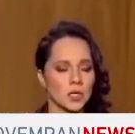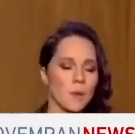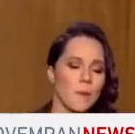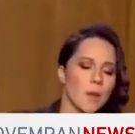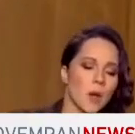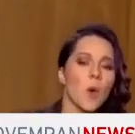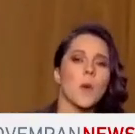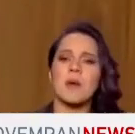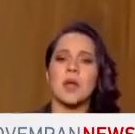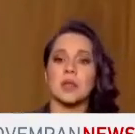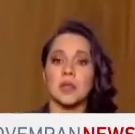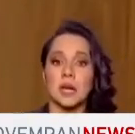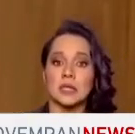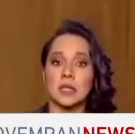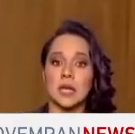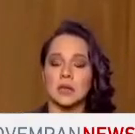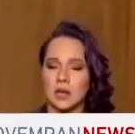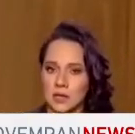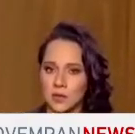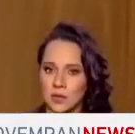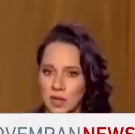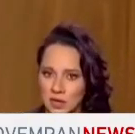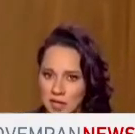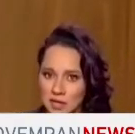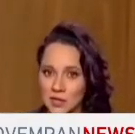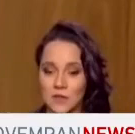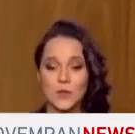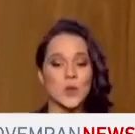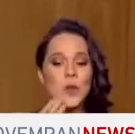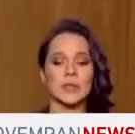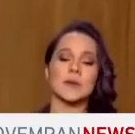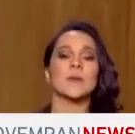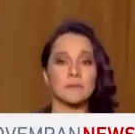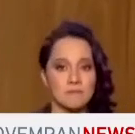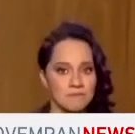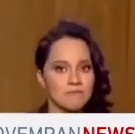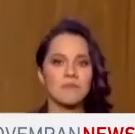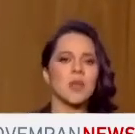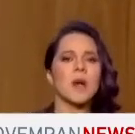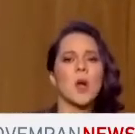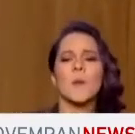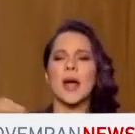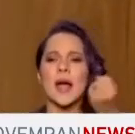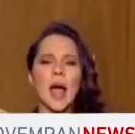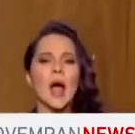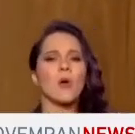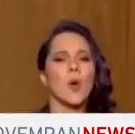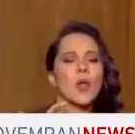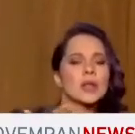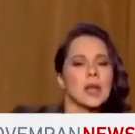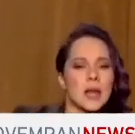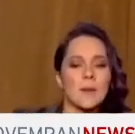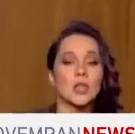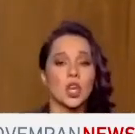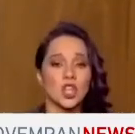Anderson Torres para ir à CPI, se quisesse. Na mesma decisão, o ministro autorizou que Torres permanecesse em